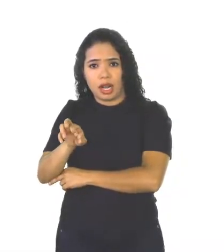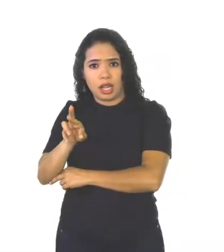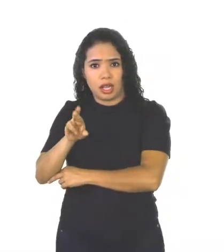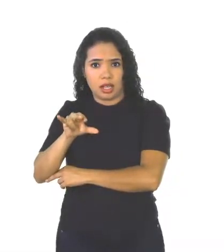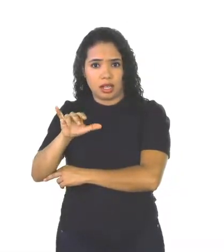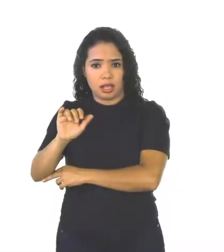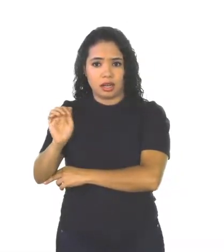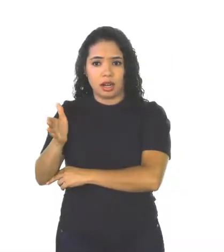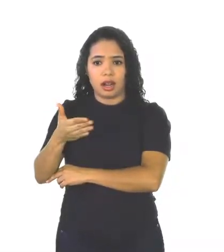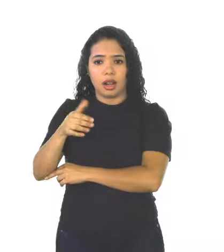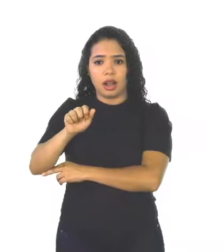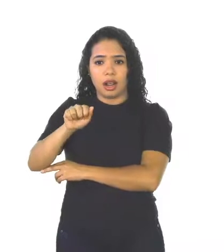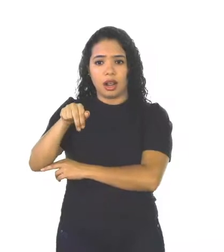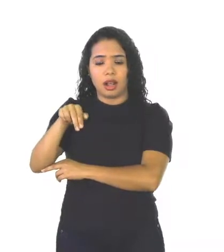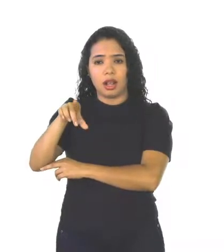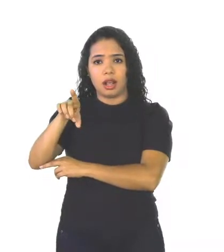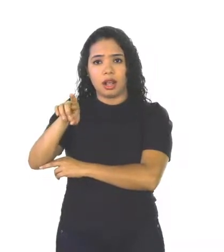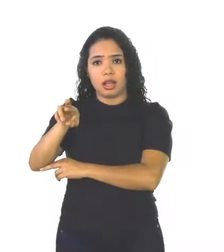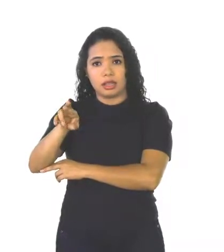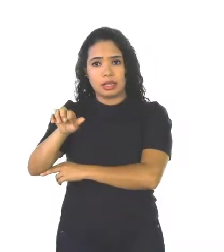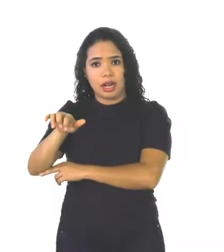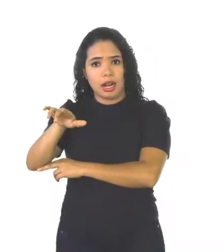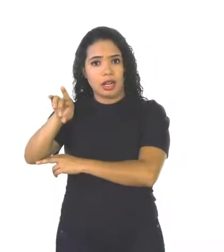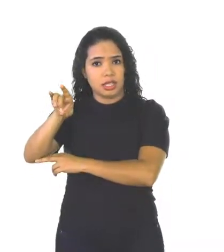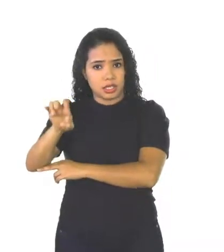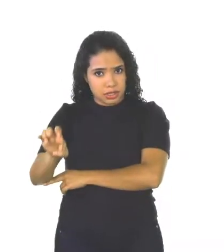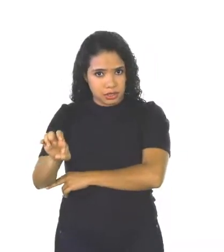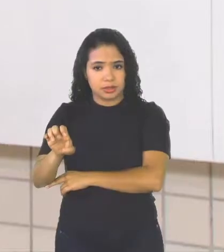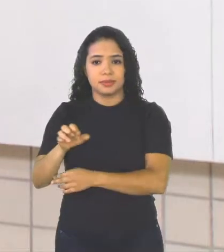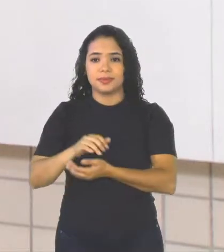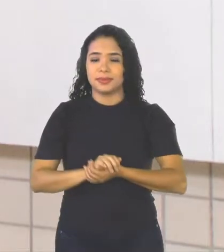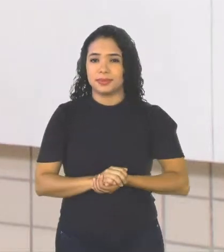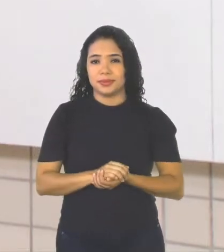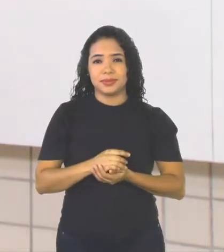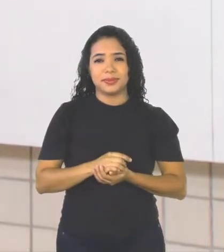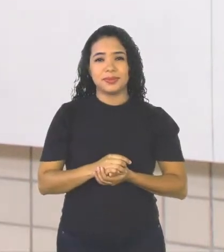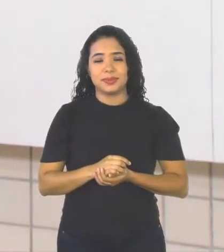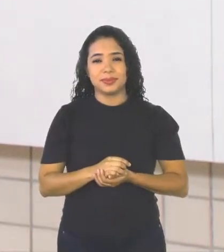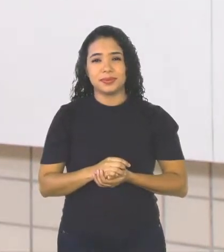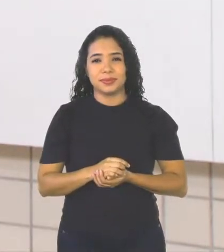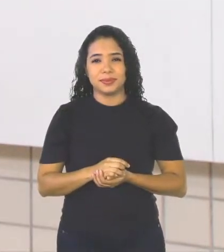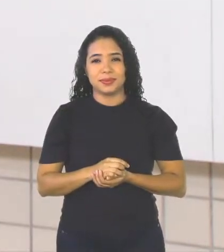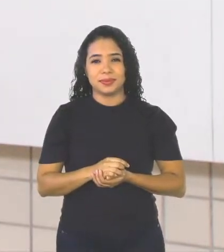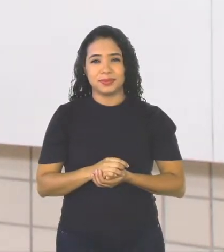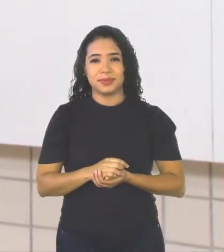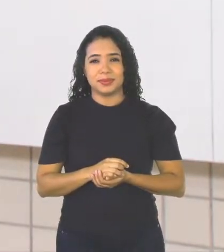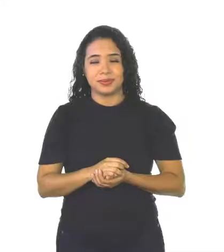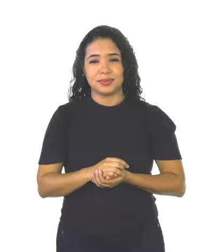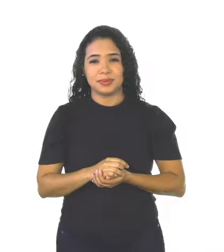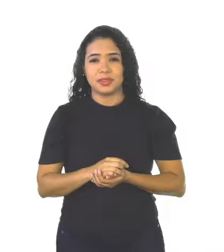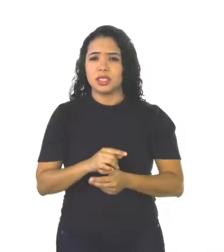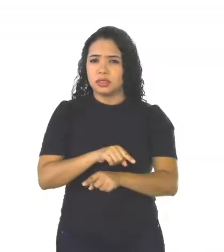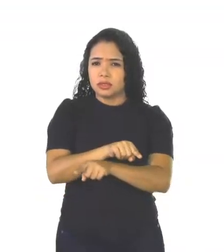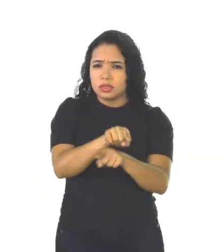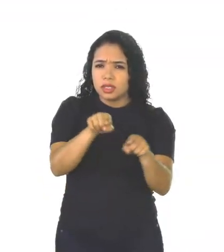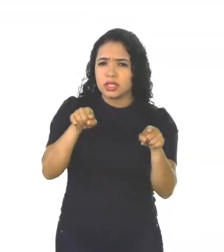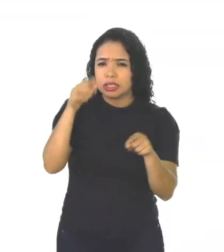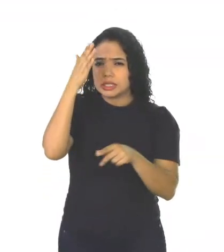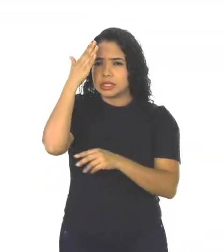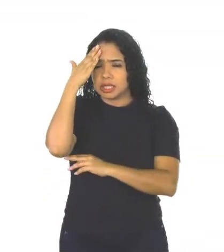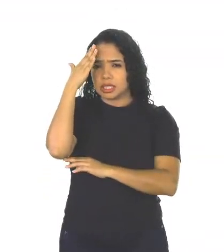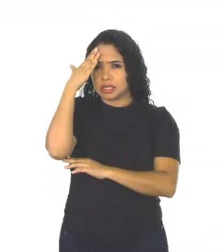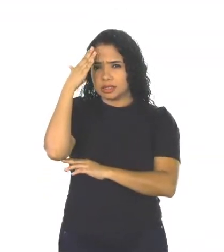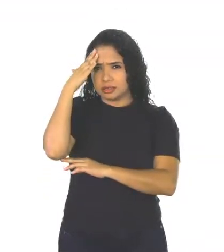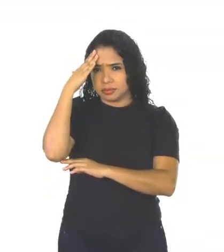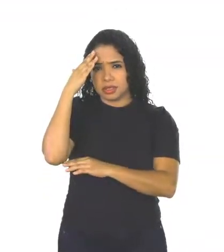tela de vocês. A Beija-Flor e o Girassol. Exato. Você sabia que